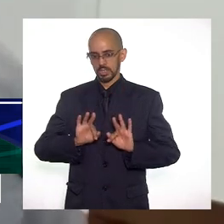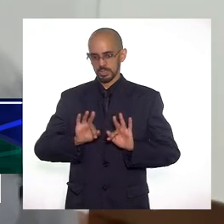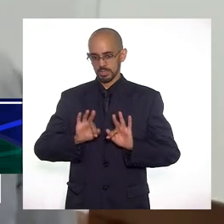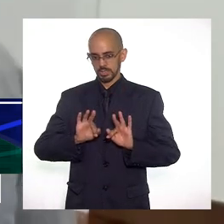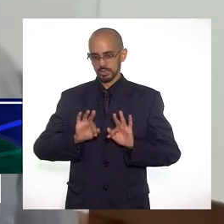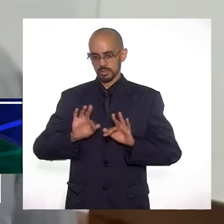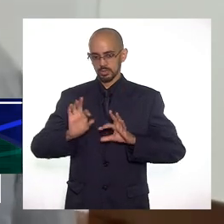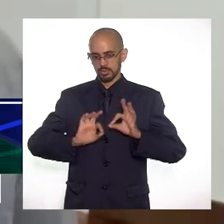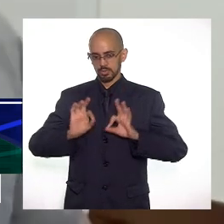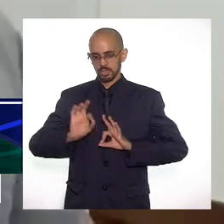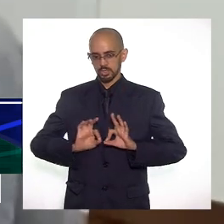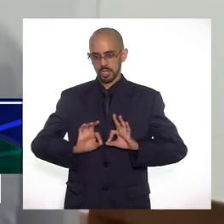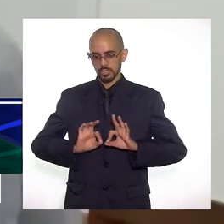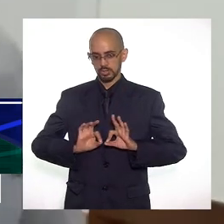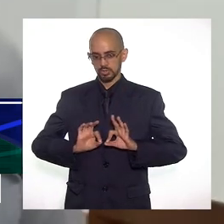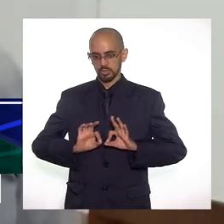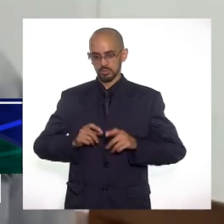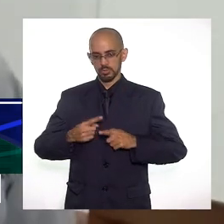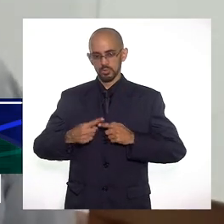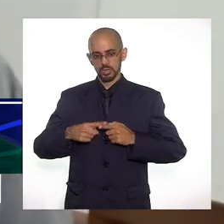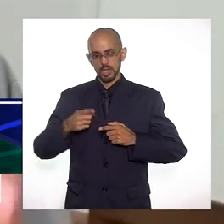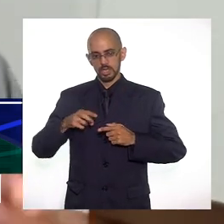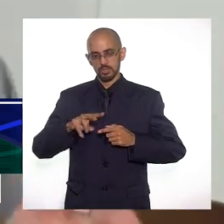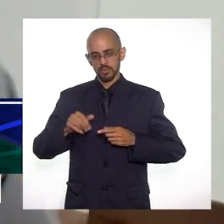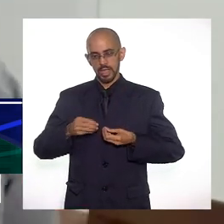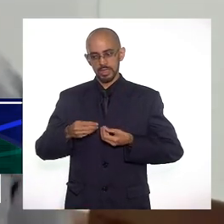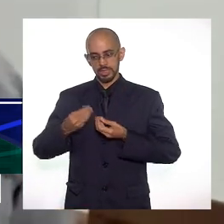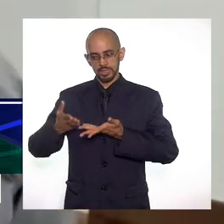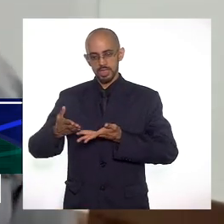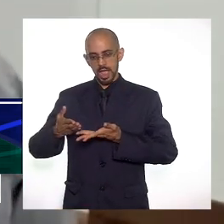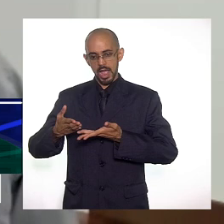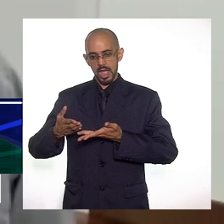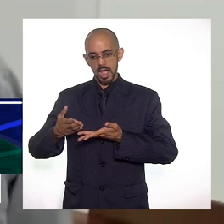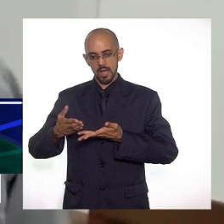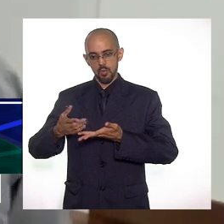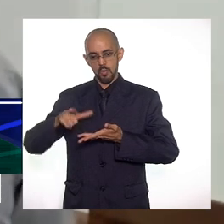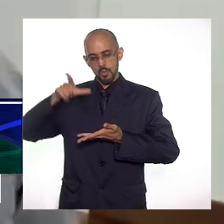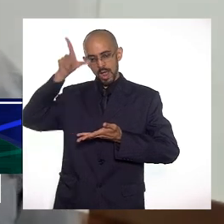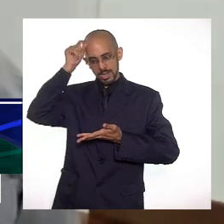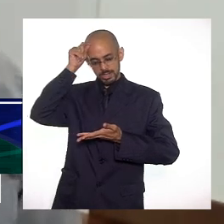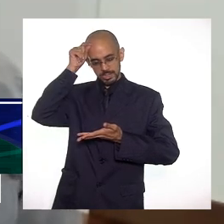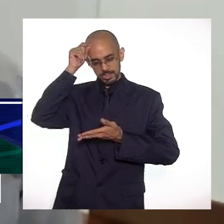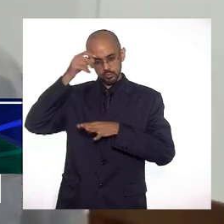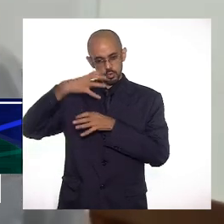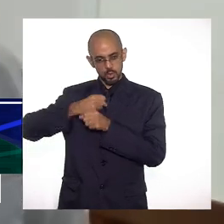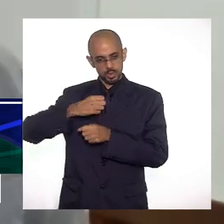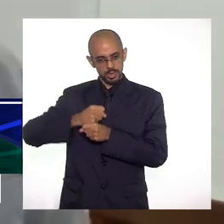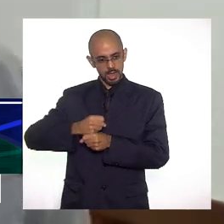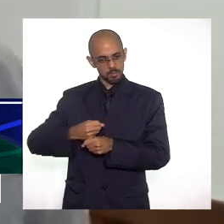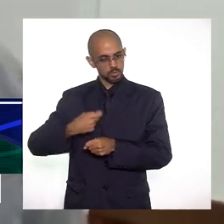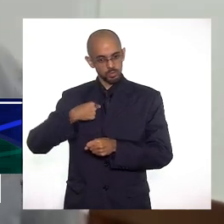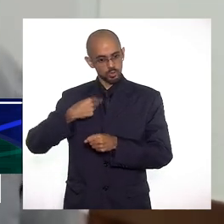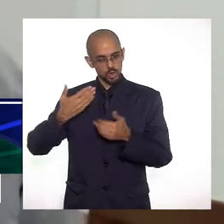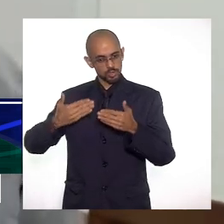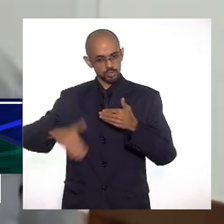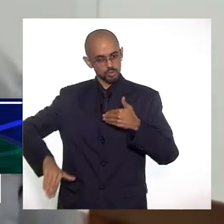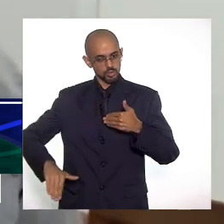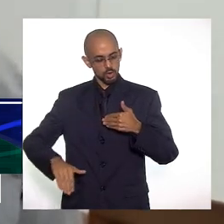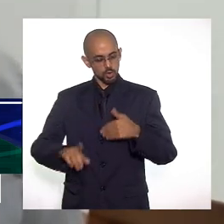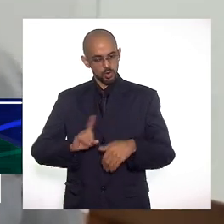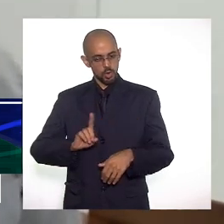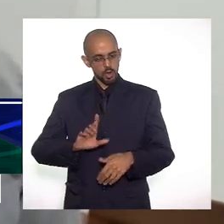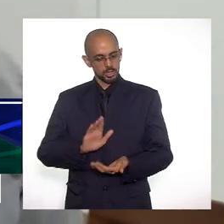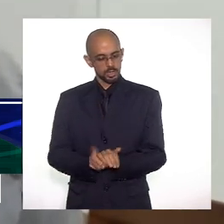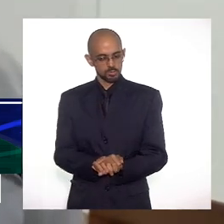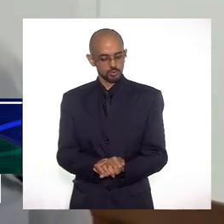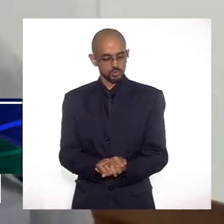projeto, porque vai dar um fôlego contábil que a gente discorda. É uma despesa que é totalmente extraordinária, como